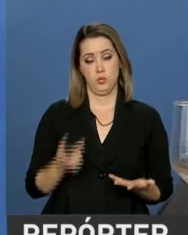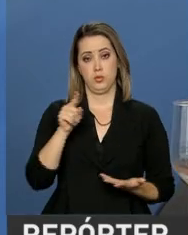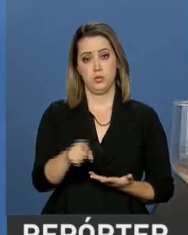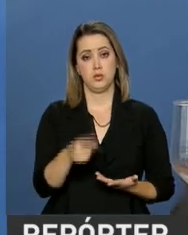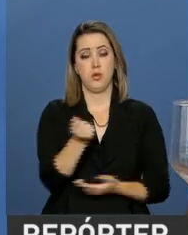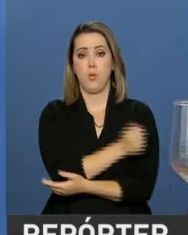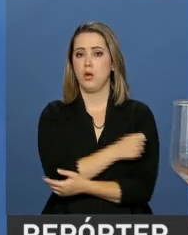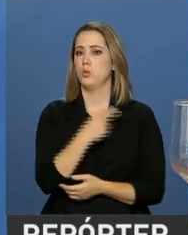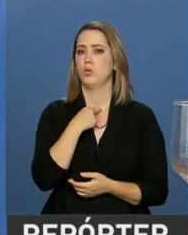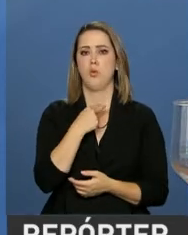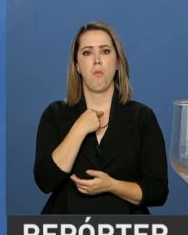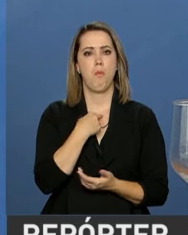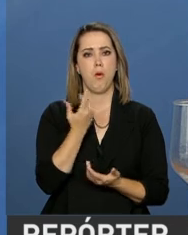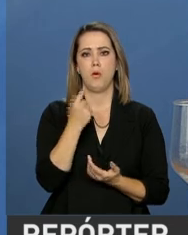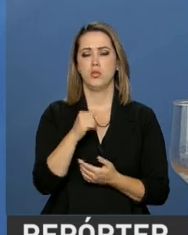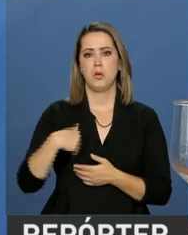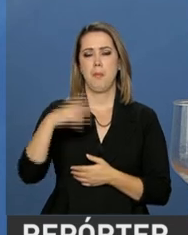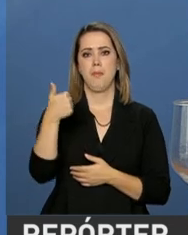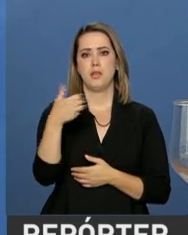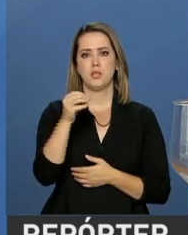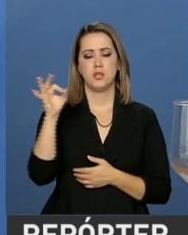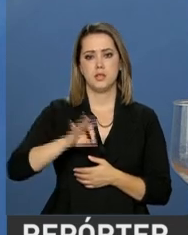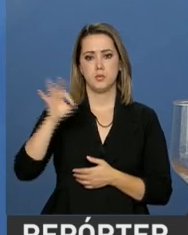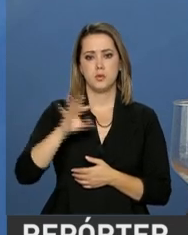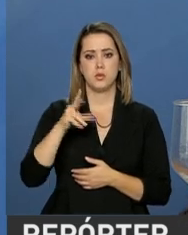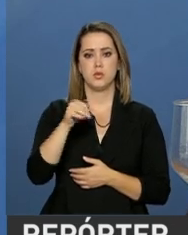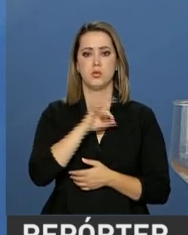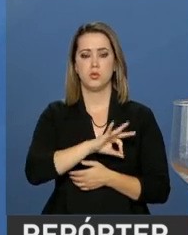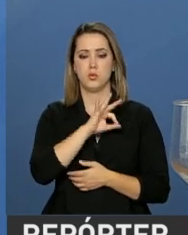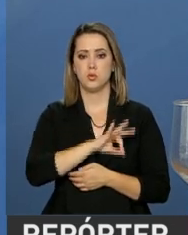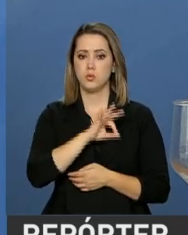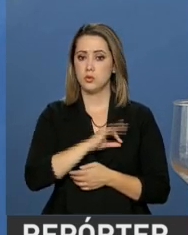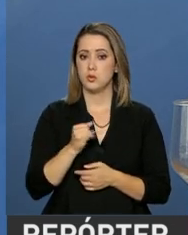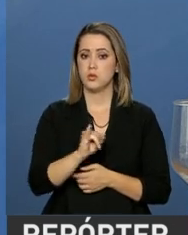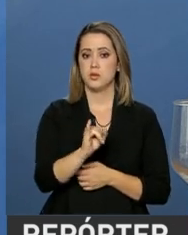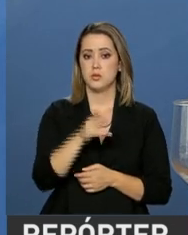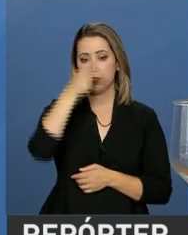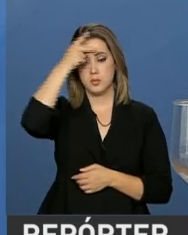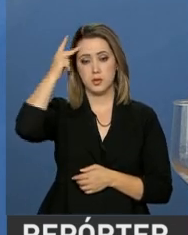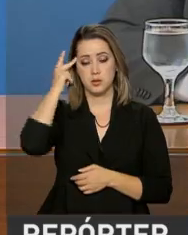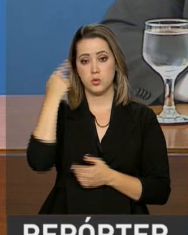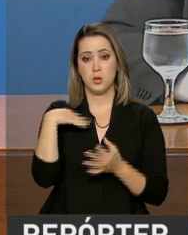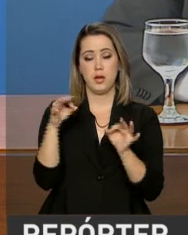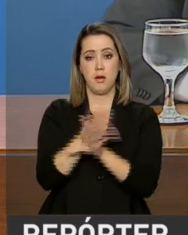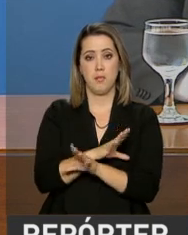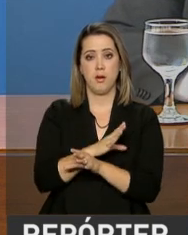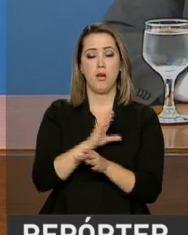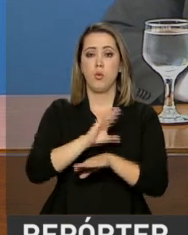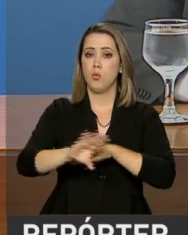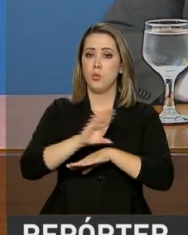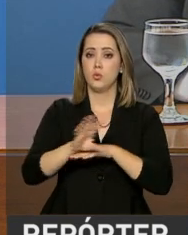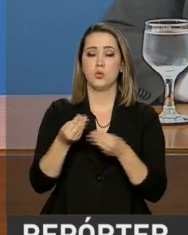aluno não vai mais poder comprometer além de 10% dos rendimentos e em casa do estudante concluir o curso e não tiver como